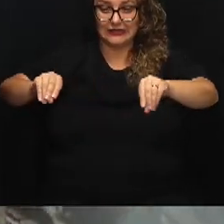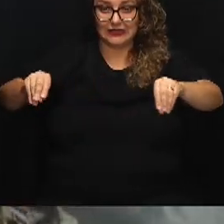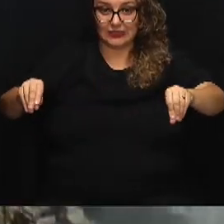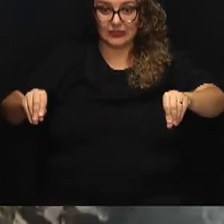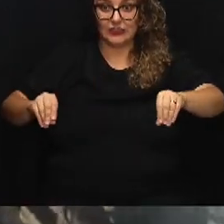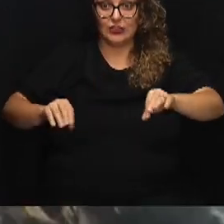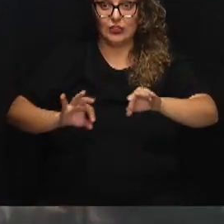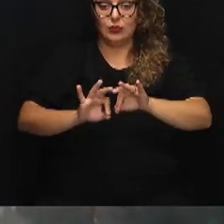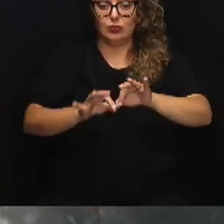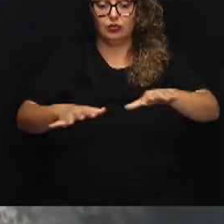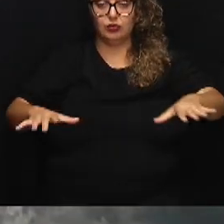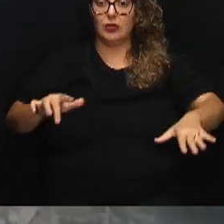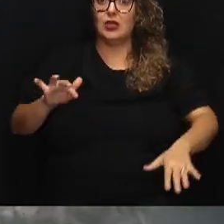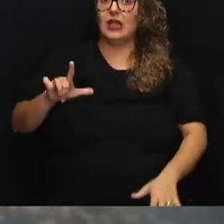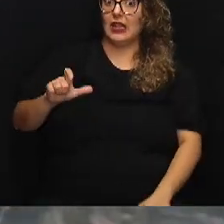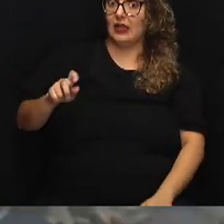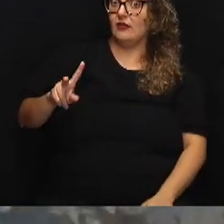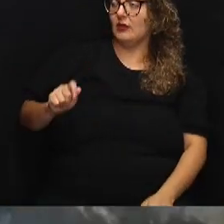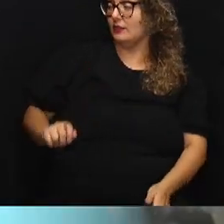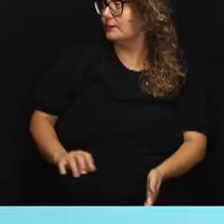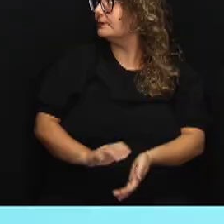de lava.